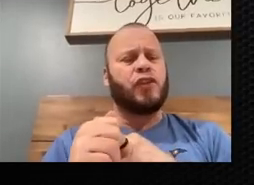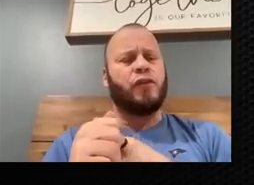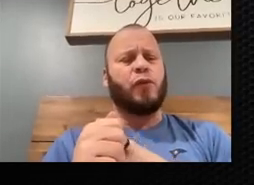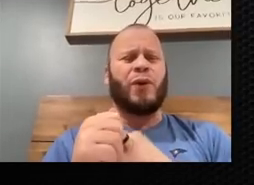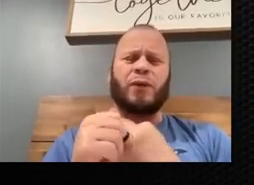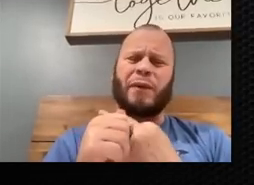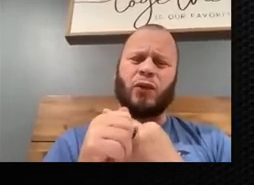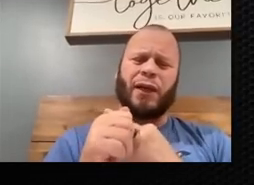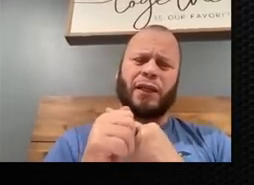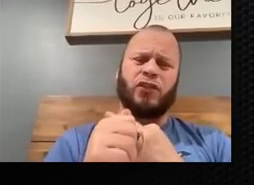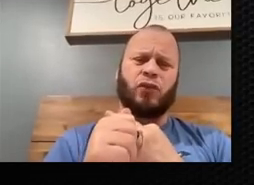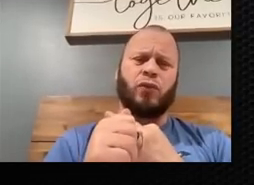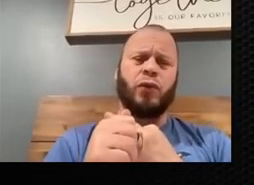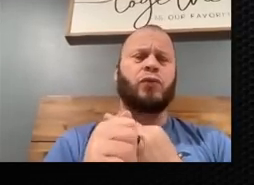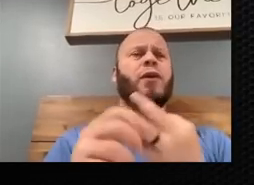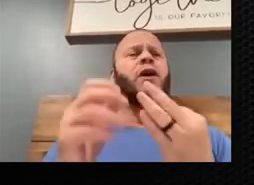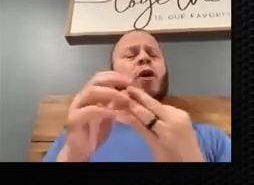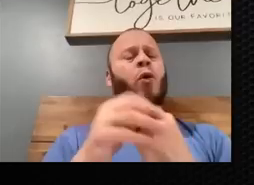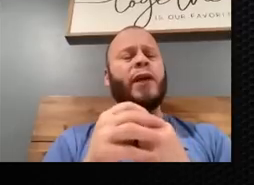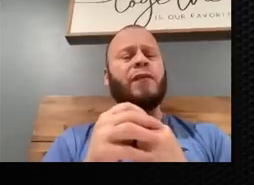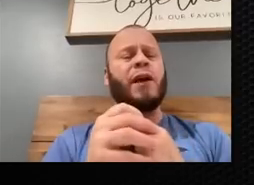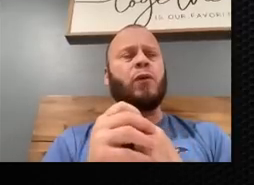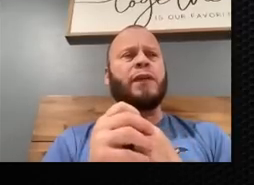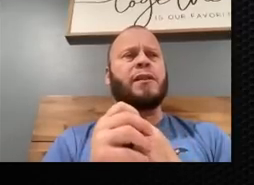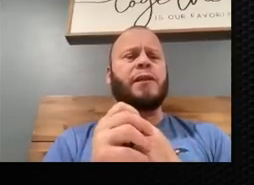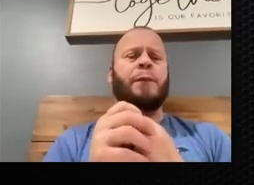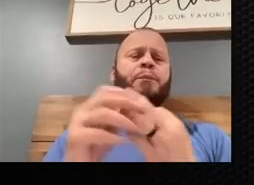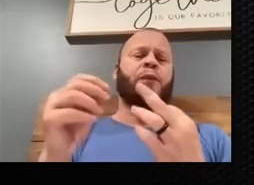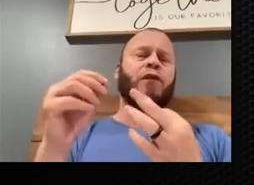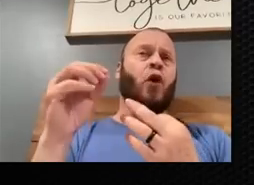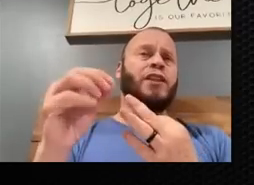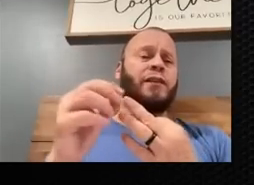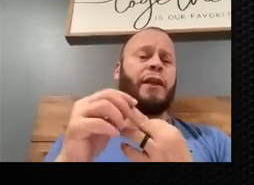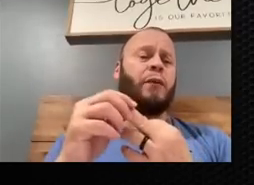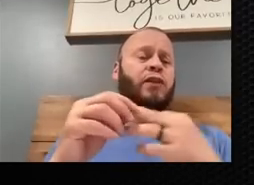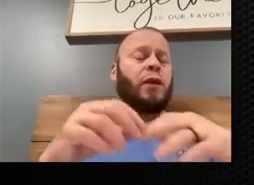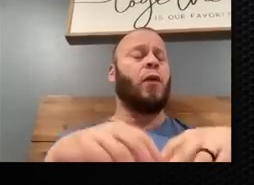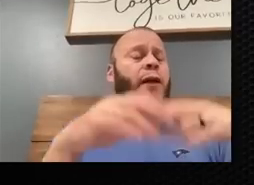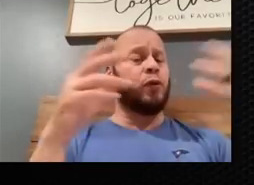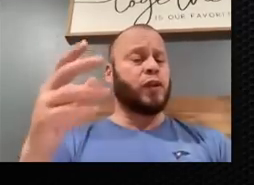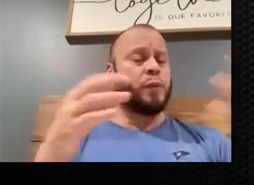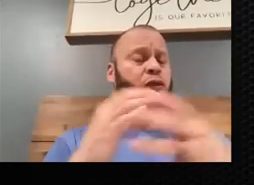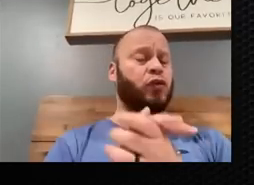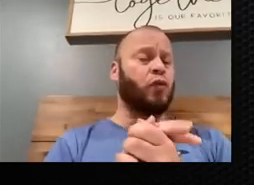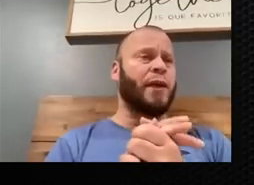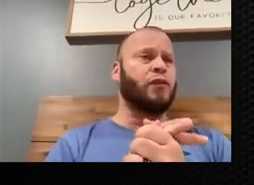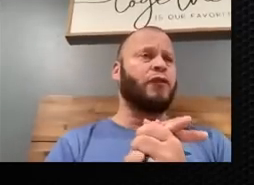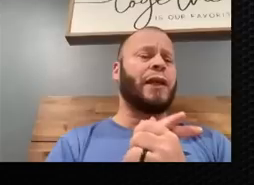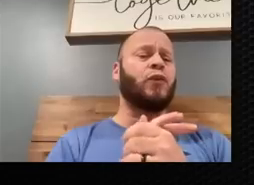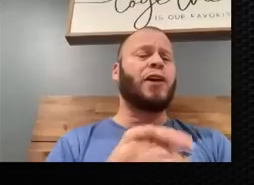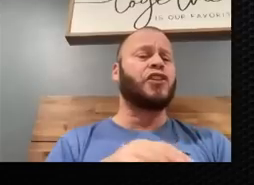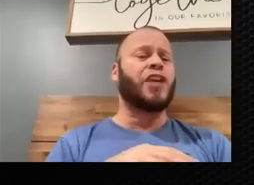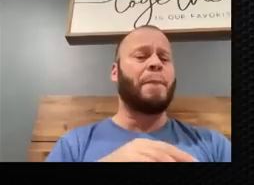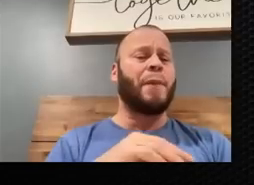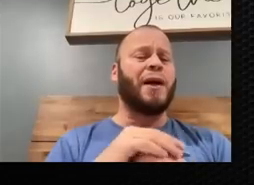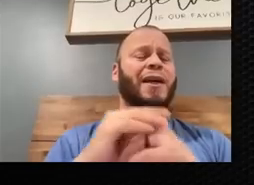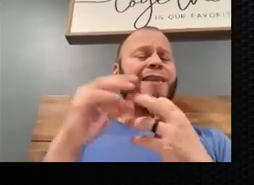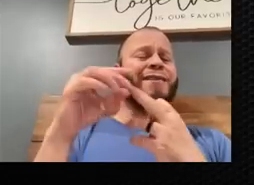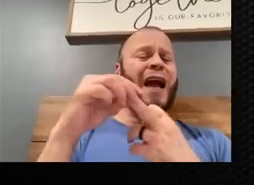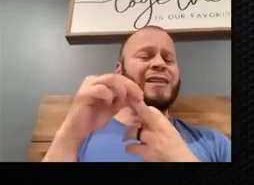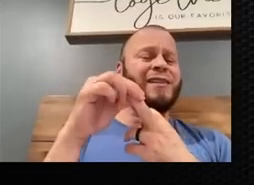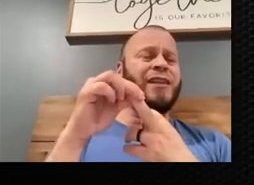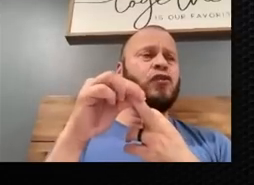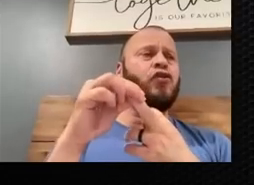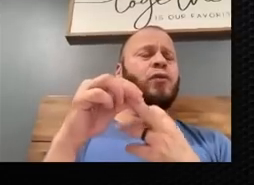inelegível, que eu também não acredito muito, o que vai acontecer? Nós teremos agora, muitas pessoas começam a falar de uma chapa,